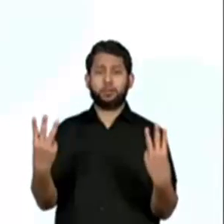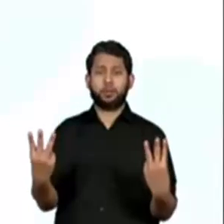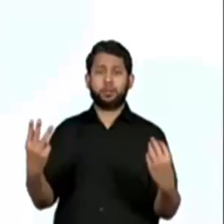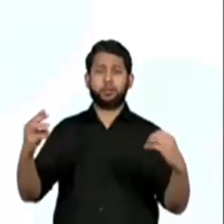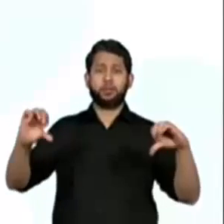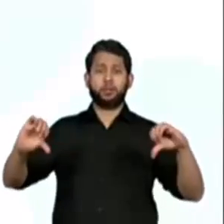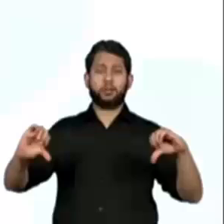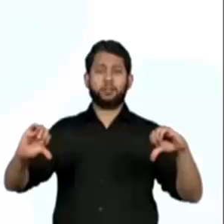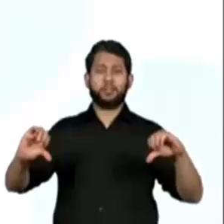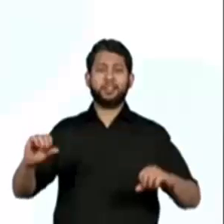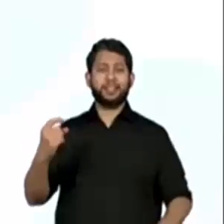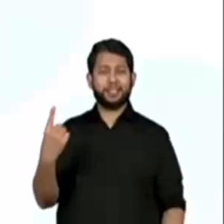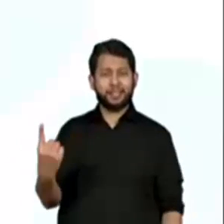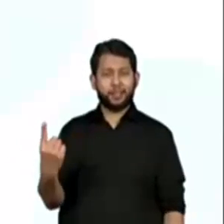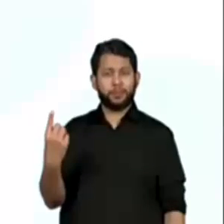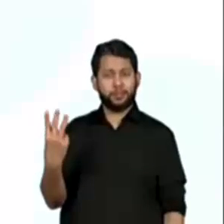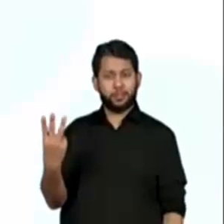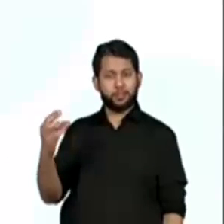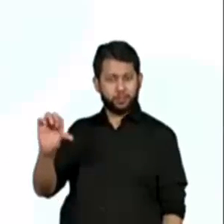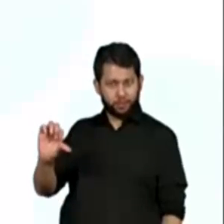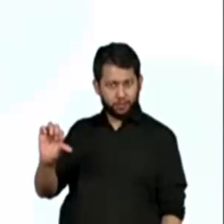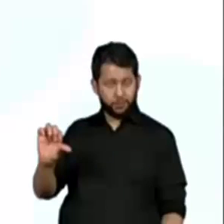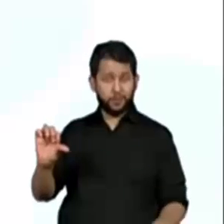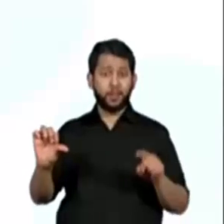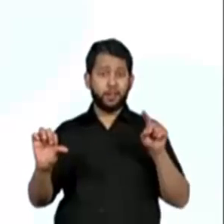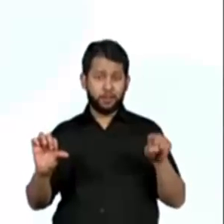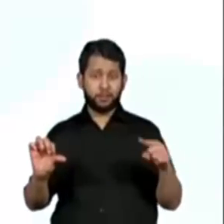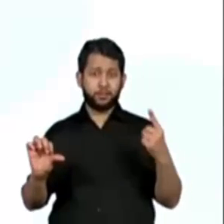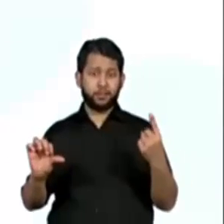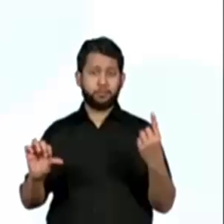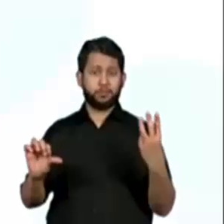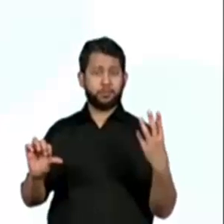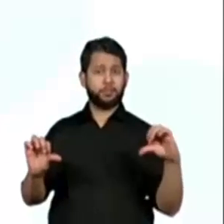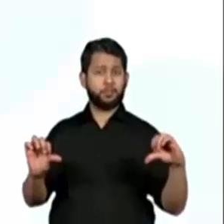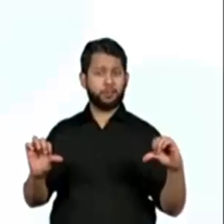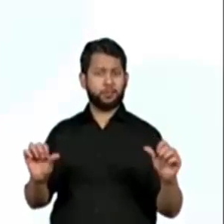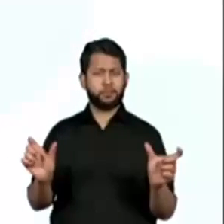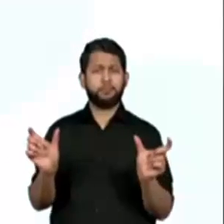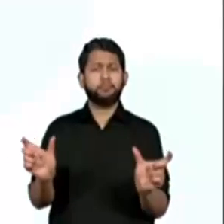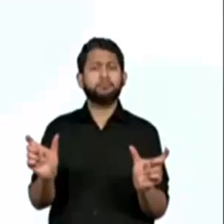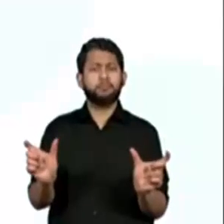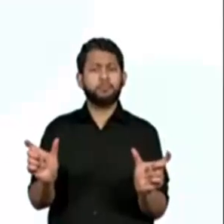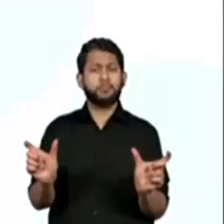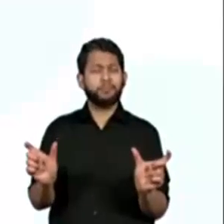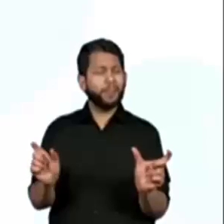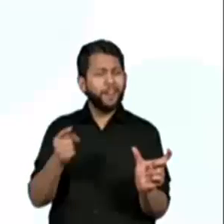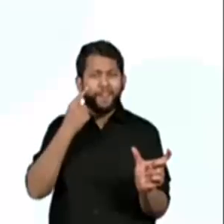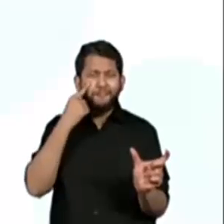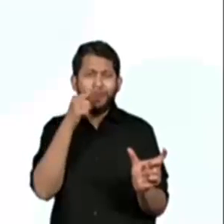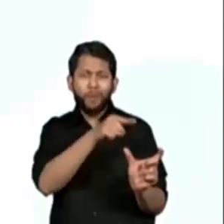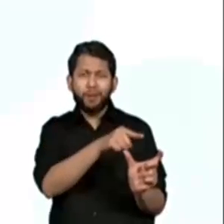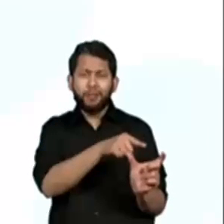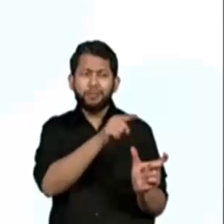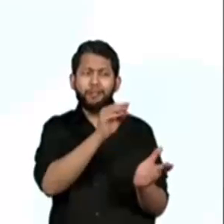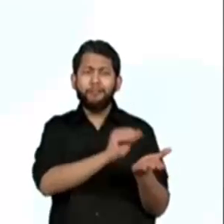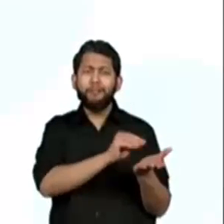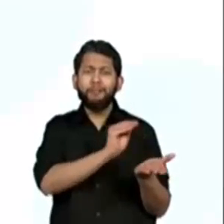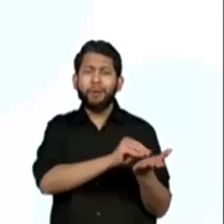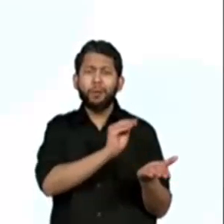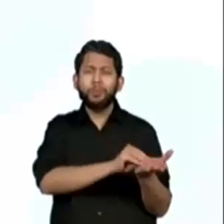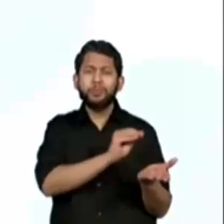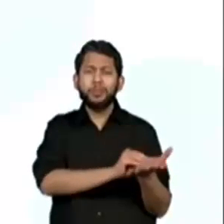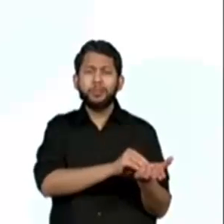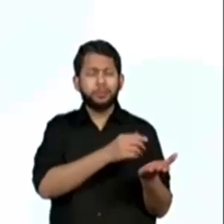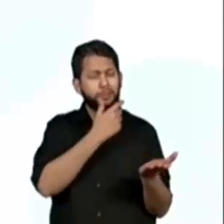139. O que será que eu posso fazer para descobrir o elemento desconhecido,